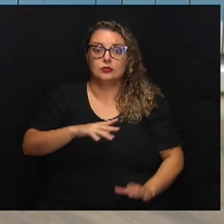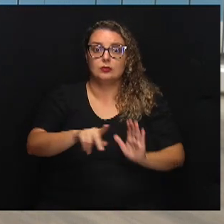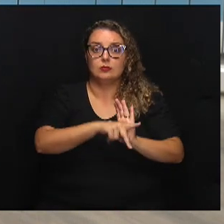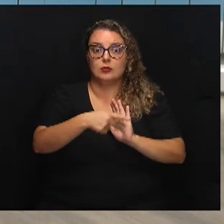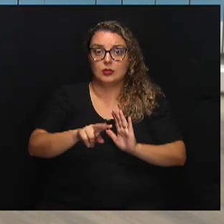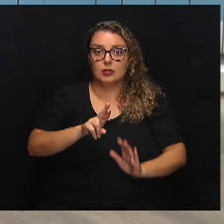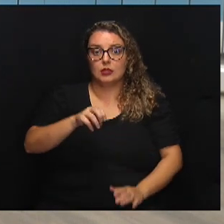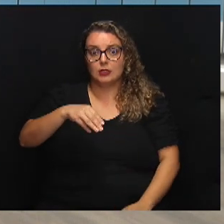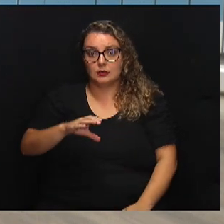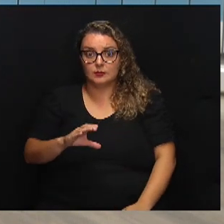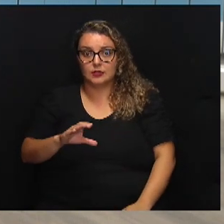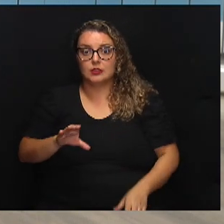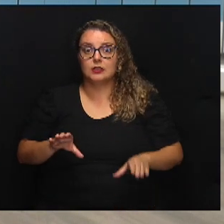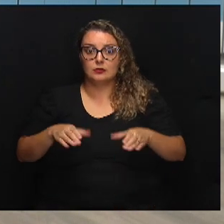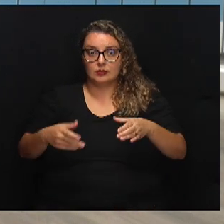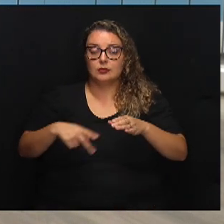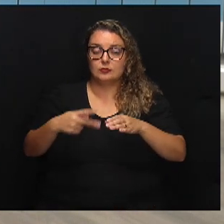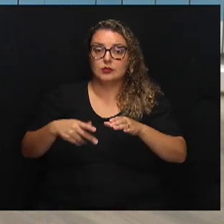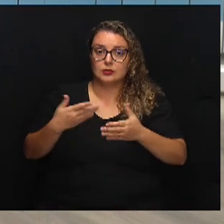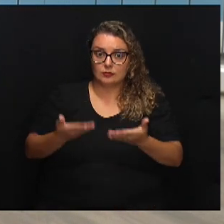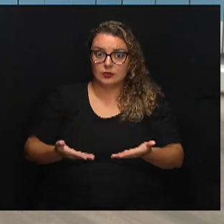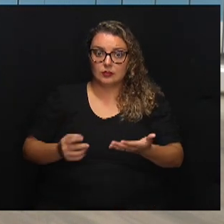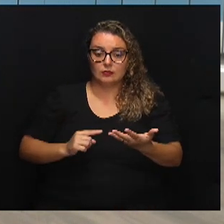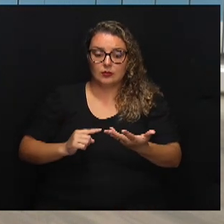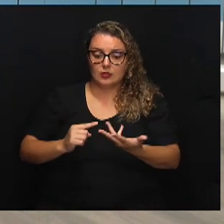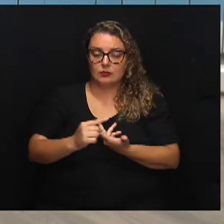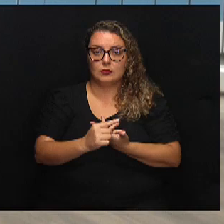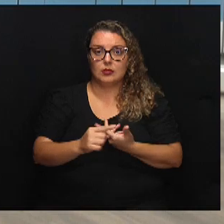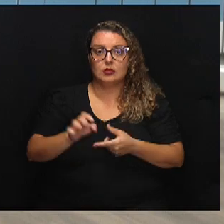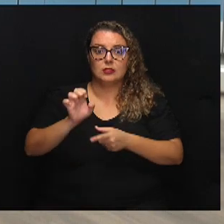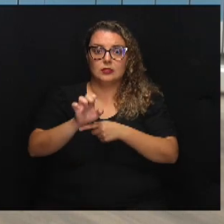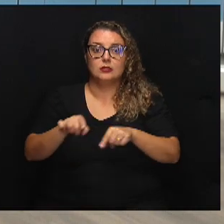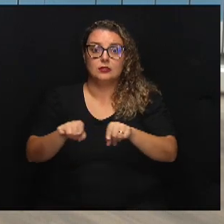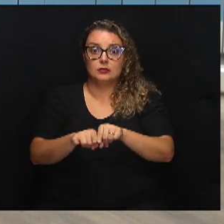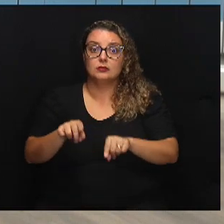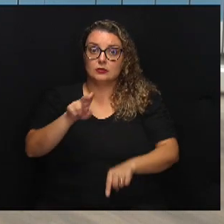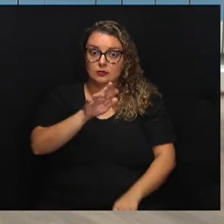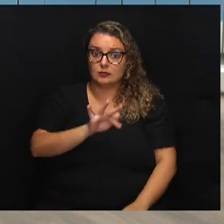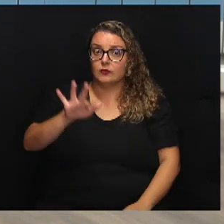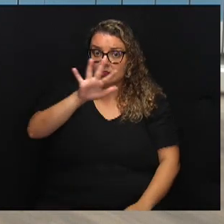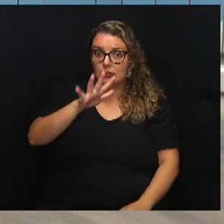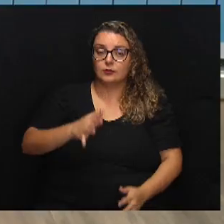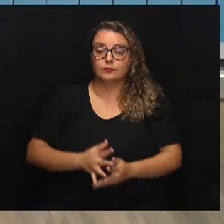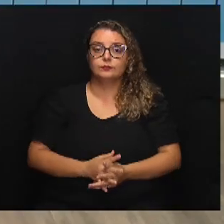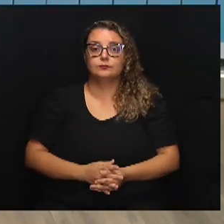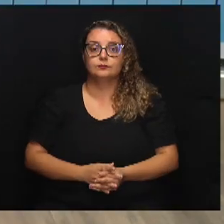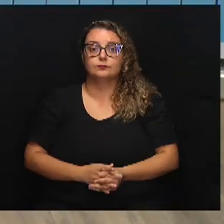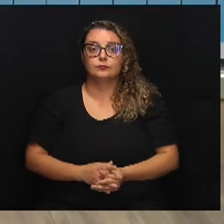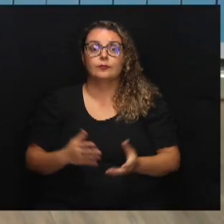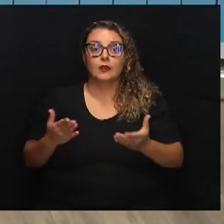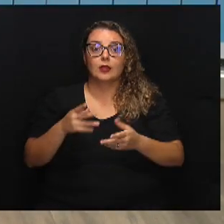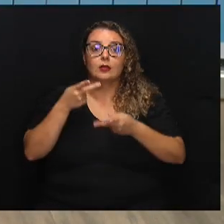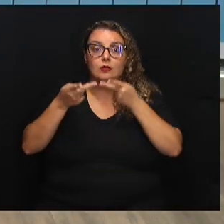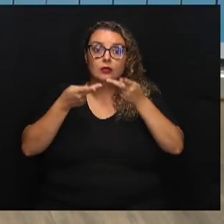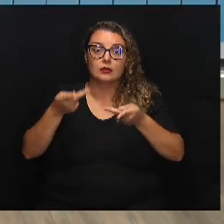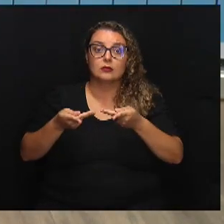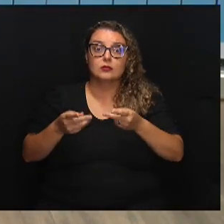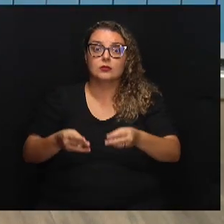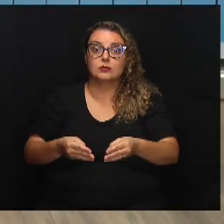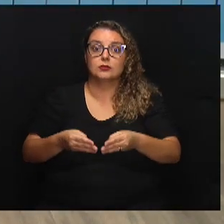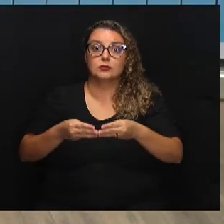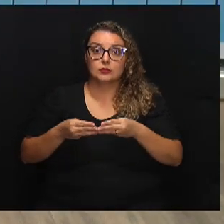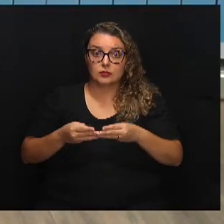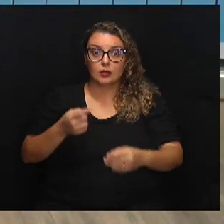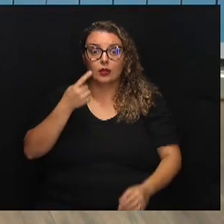a este parlamento para as questões estaduais e também até em âmbito federal. Agora a gente vai falar de uma moção.